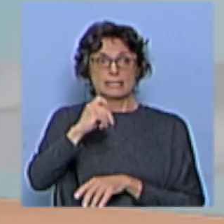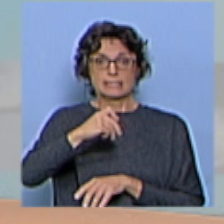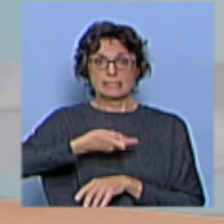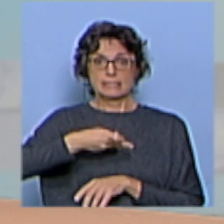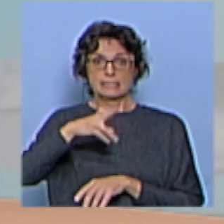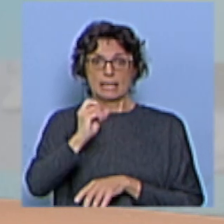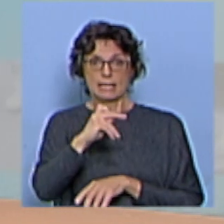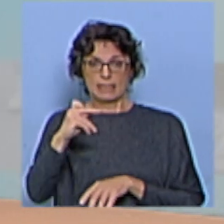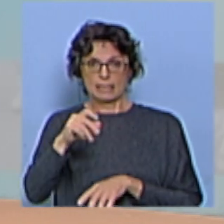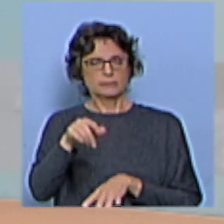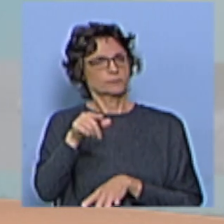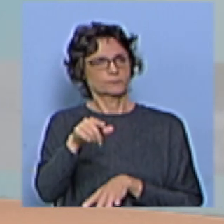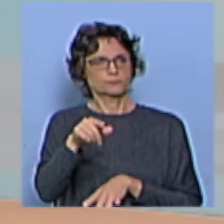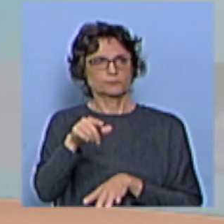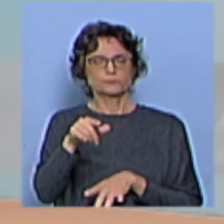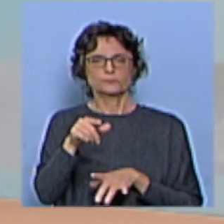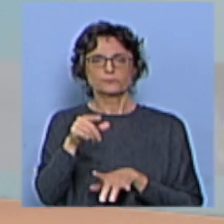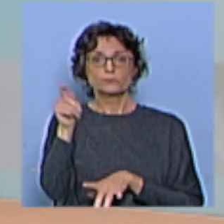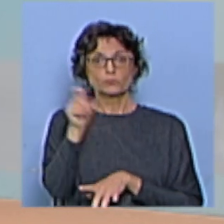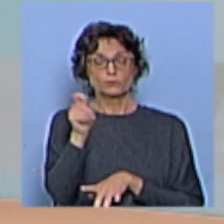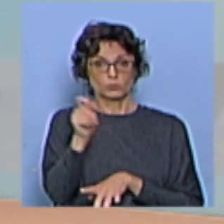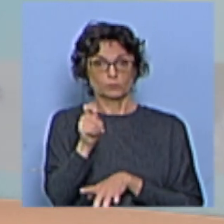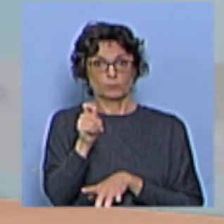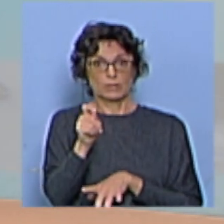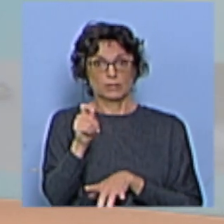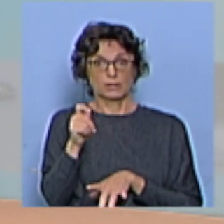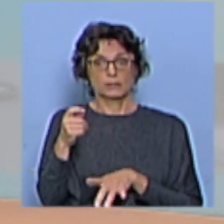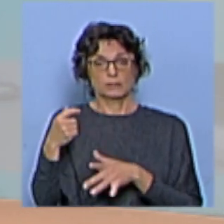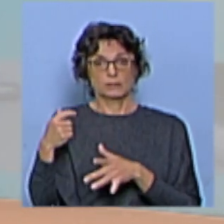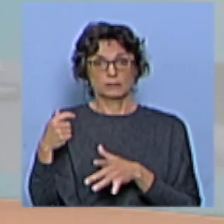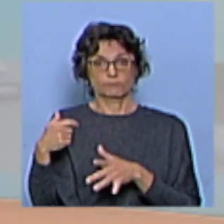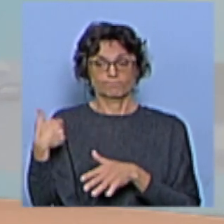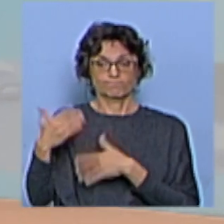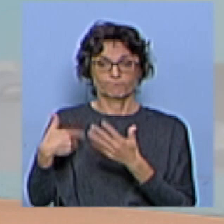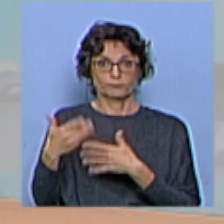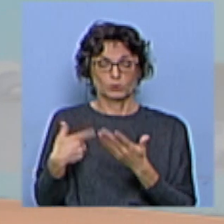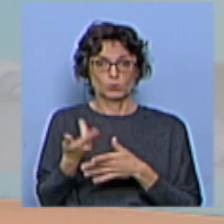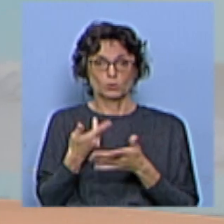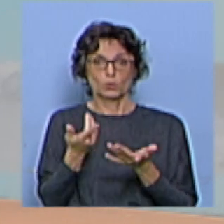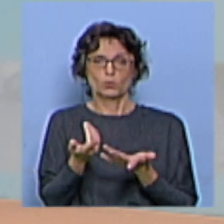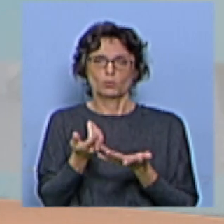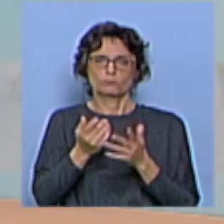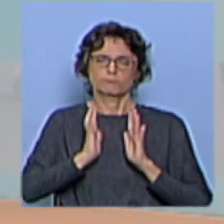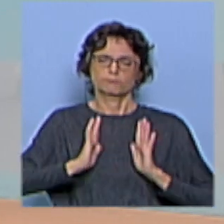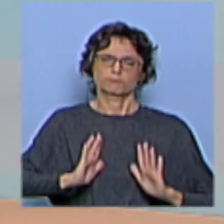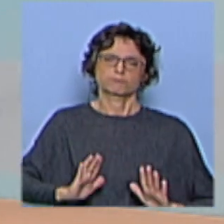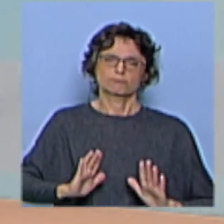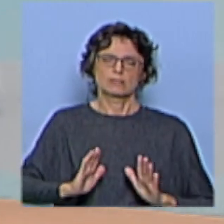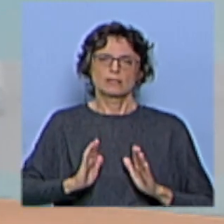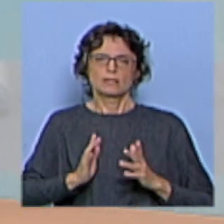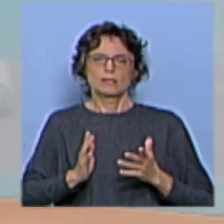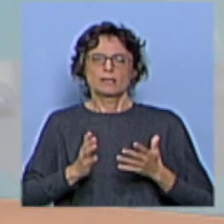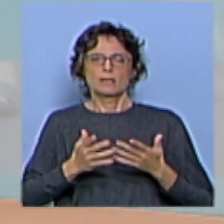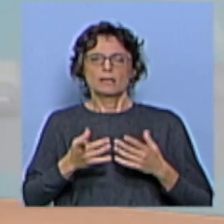meses tradicionalmente reservados ao descanso, ao repouso, e desta vez há características especiais